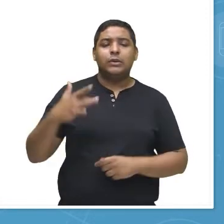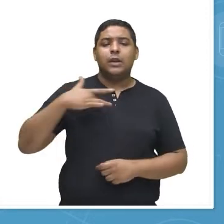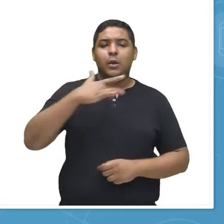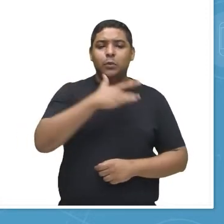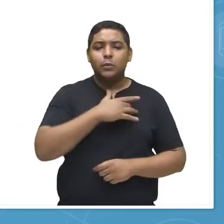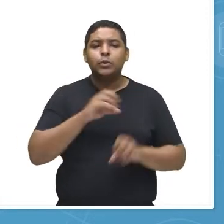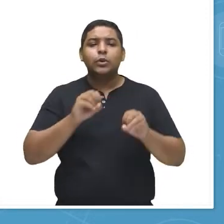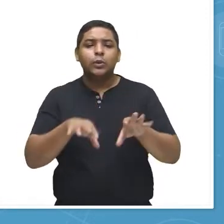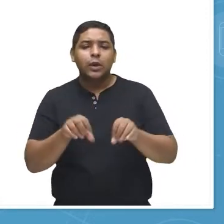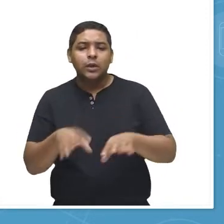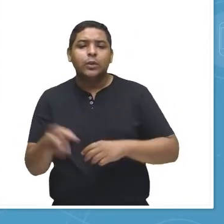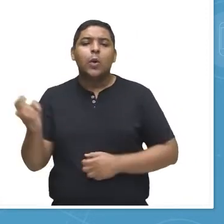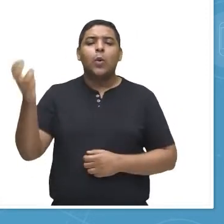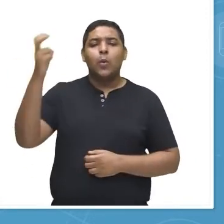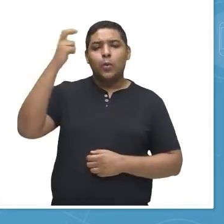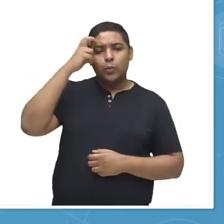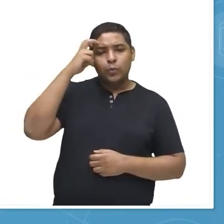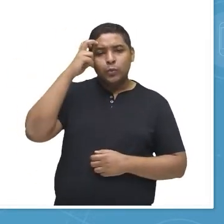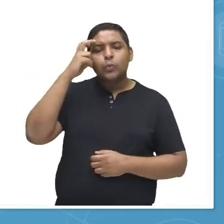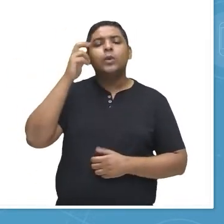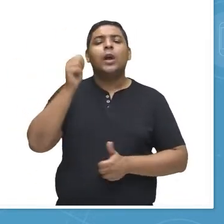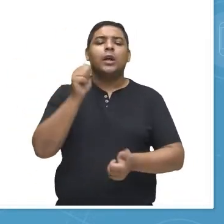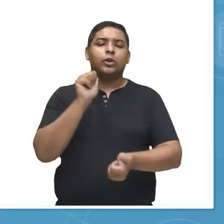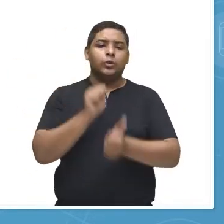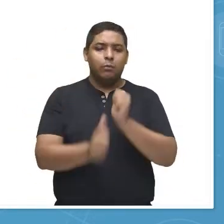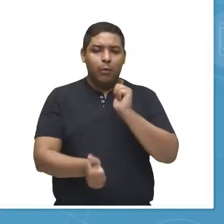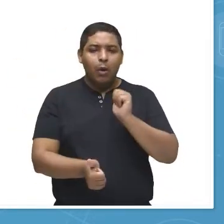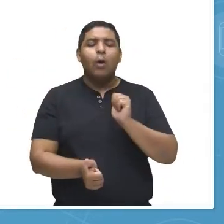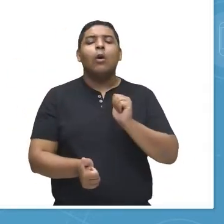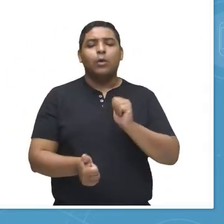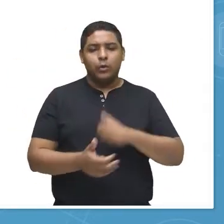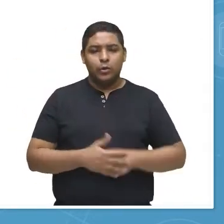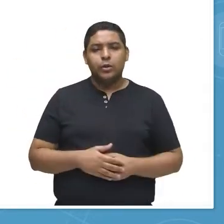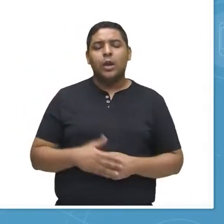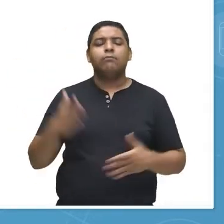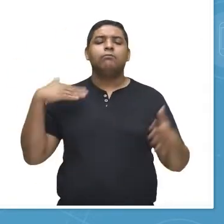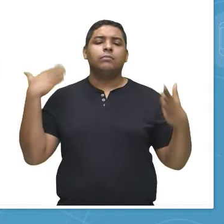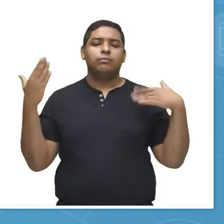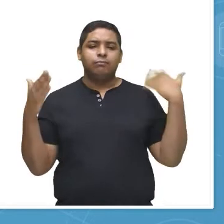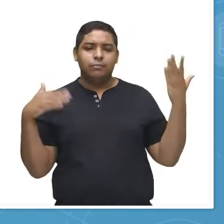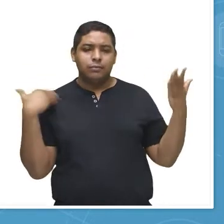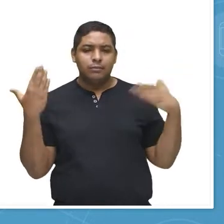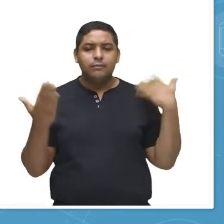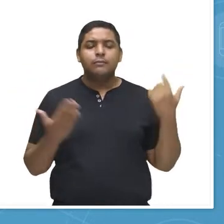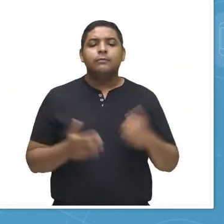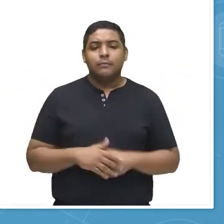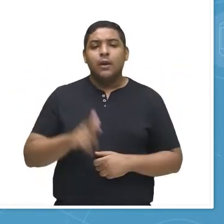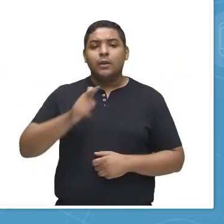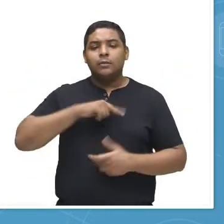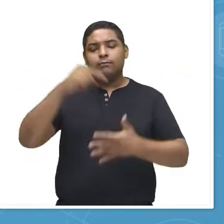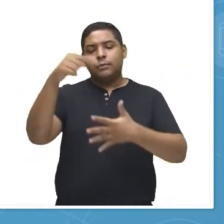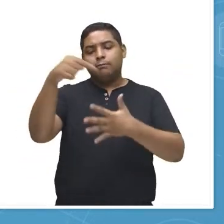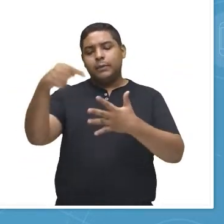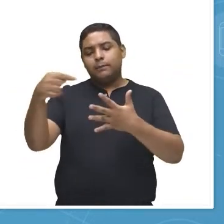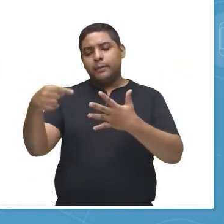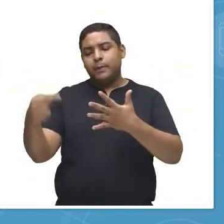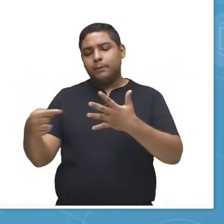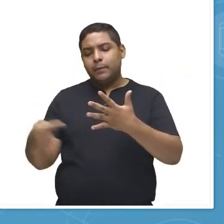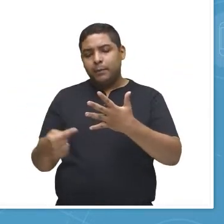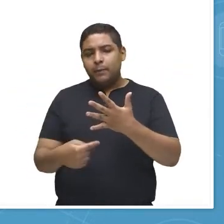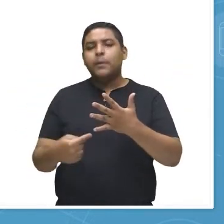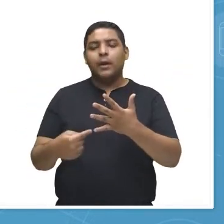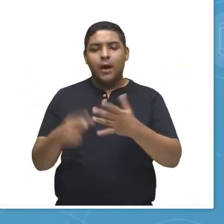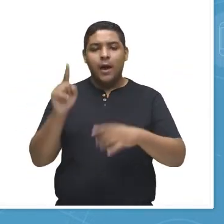educação, cultura, esporte, lazer, tudo isso constituem as metrópoles. Quanto